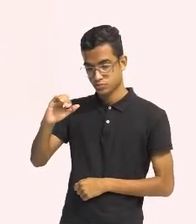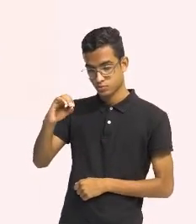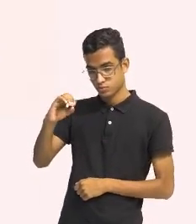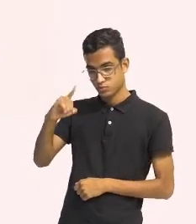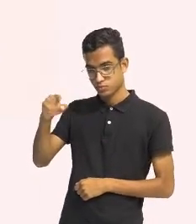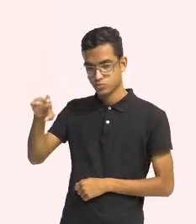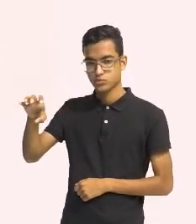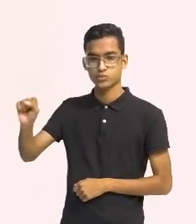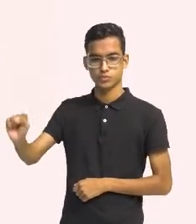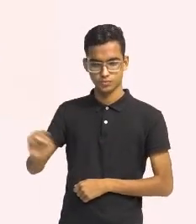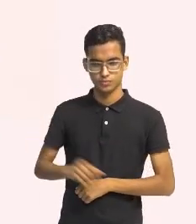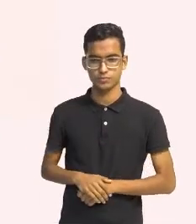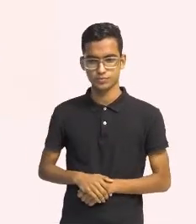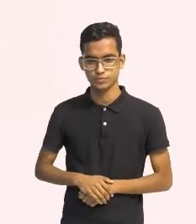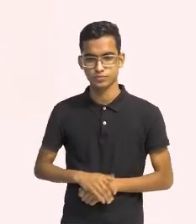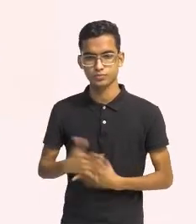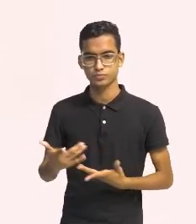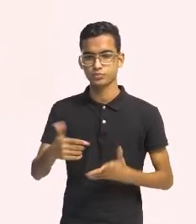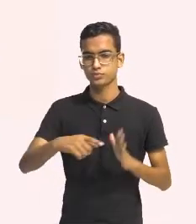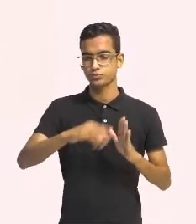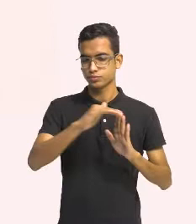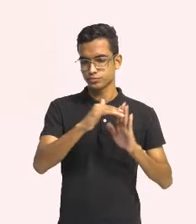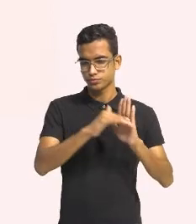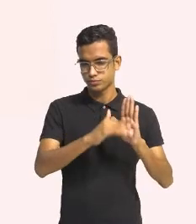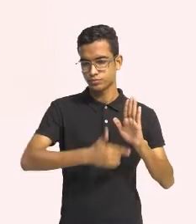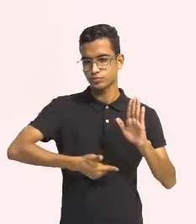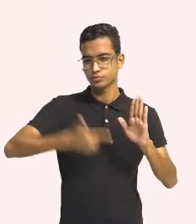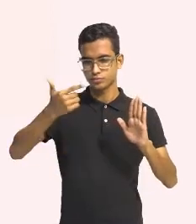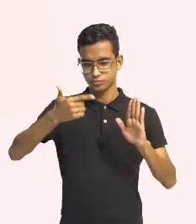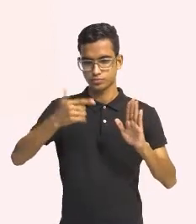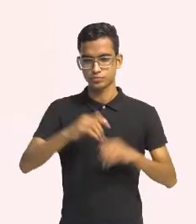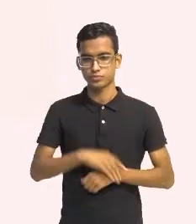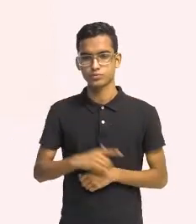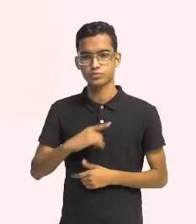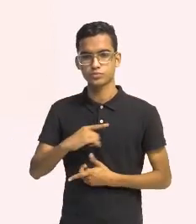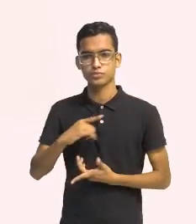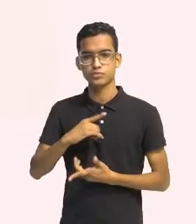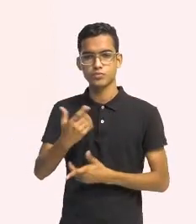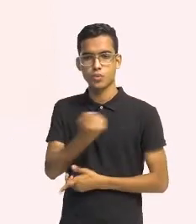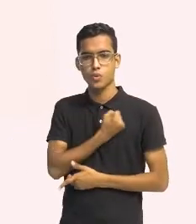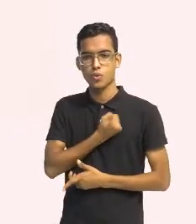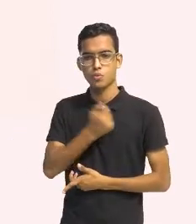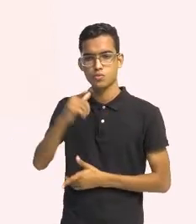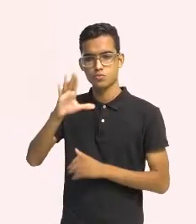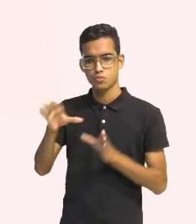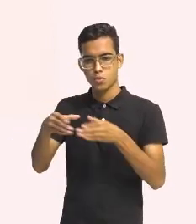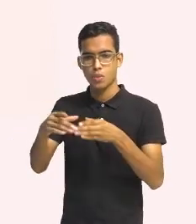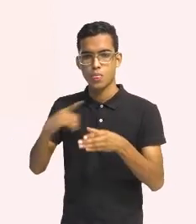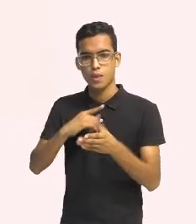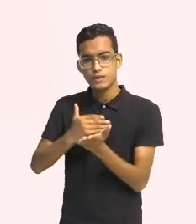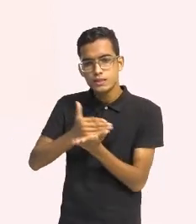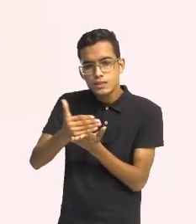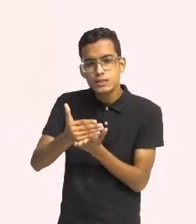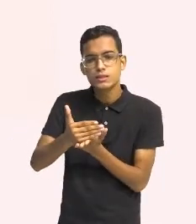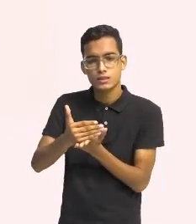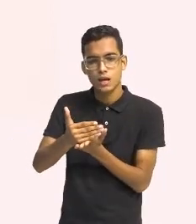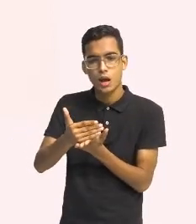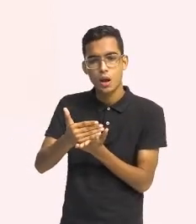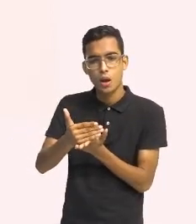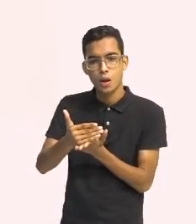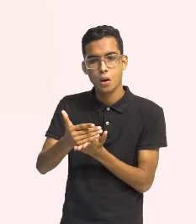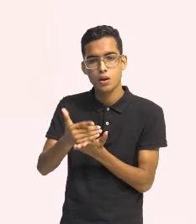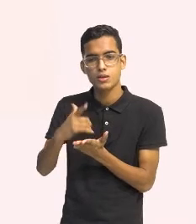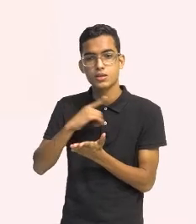pela extremidade que tiver mais ramificações, ok? Mais ramificações, a gente começa